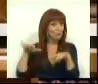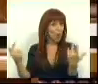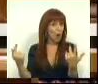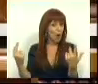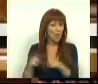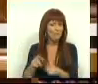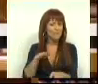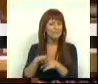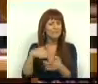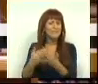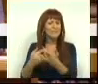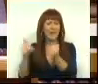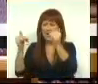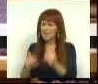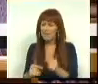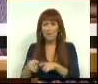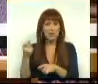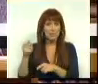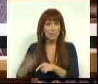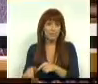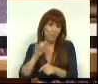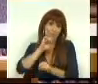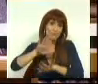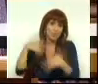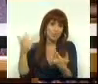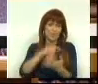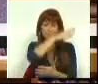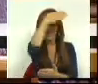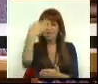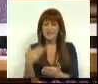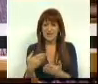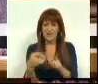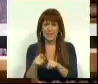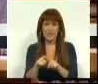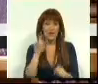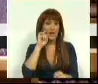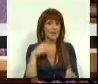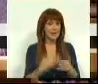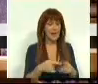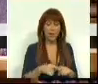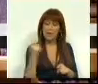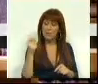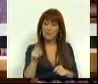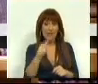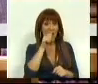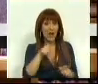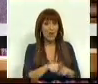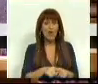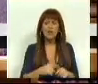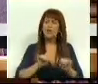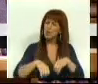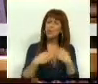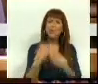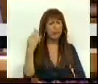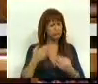possível, refletindo-se na menor tarifa possível. Em sétimo lugar, a garantia que as tarifas da água sejam